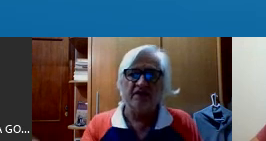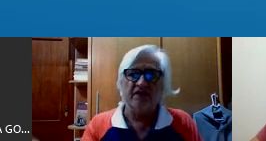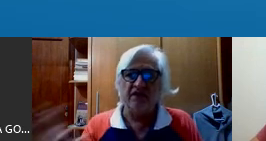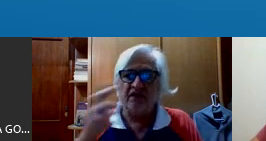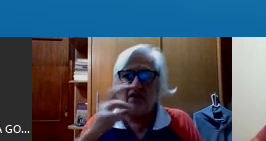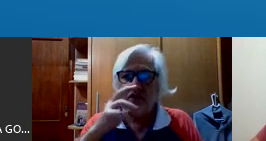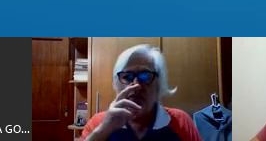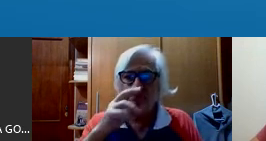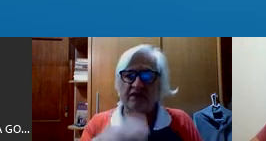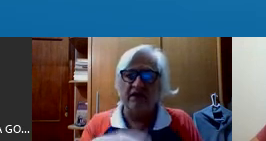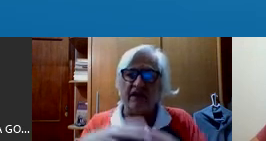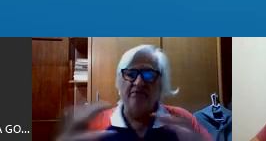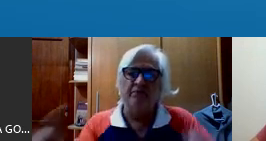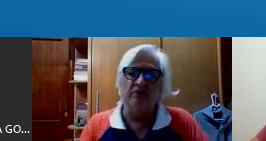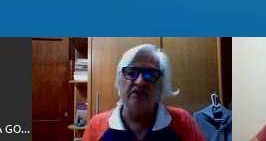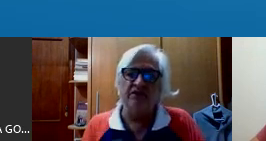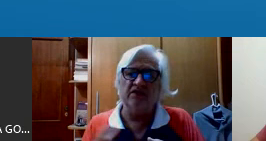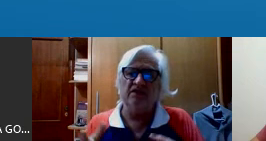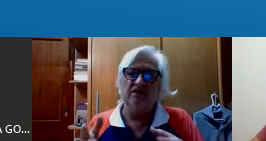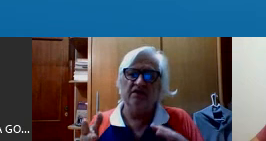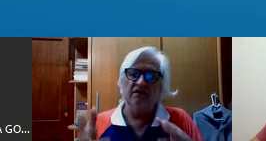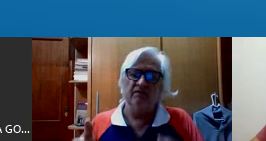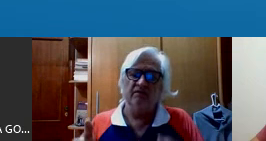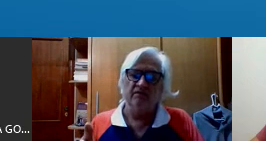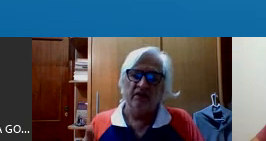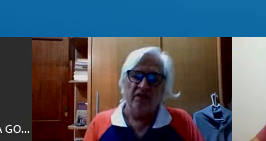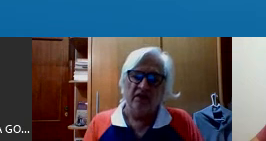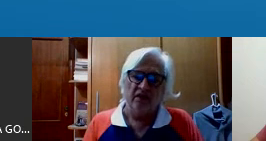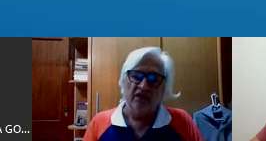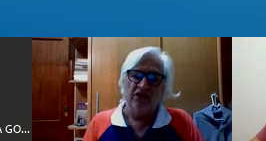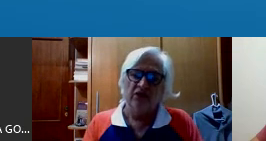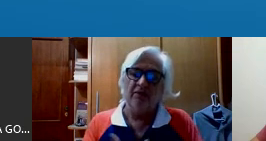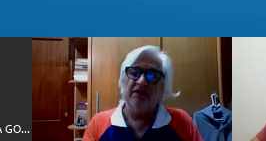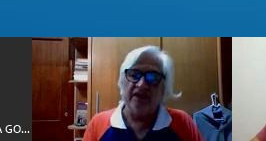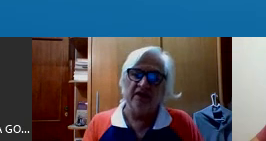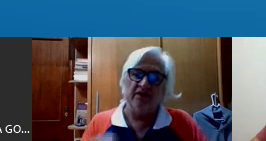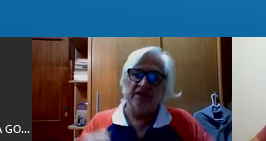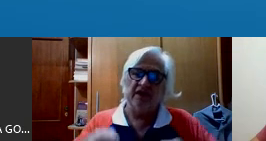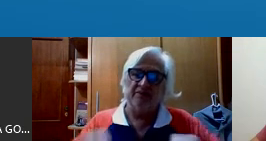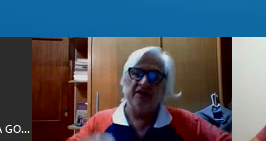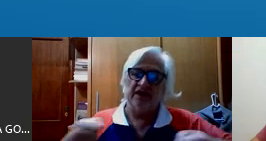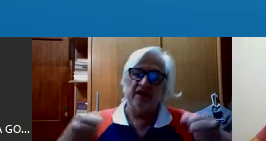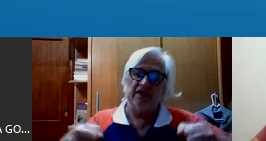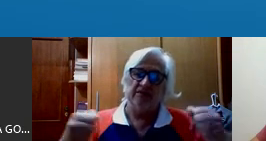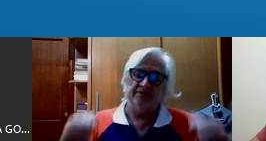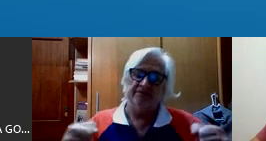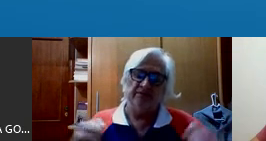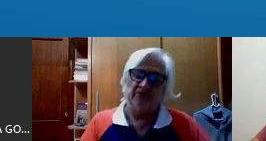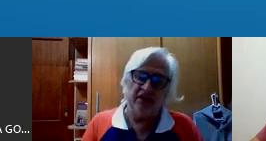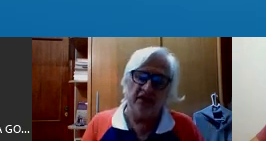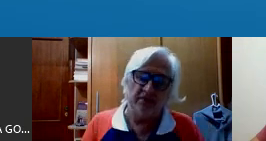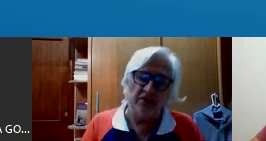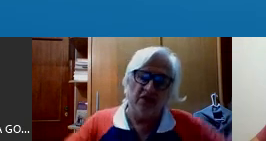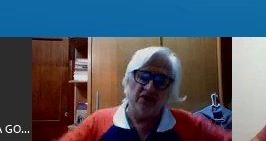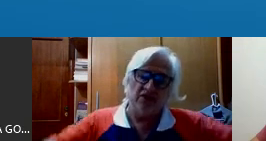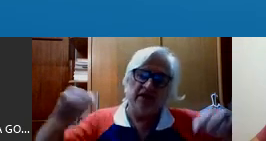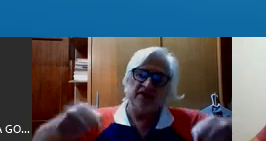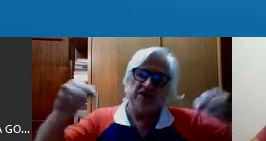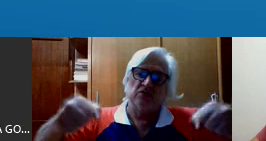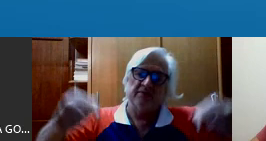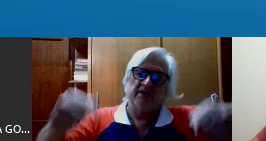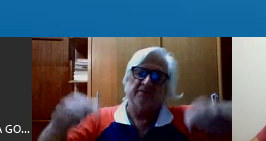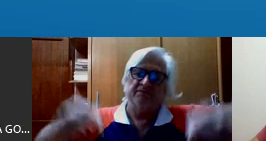quero fazer alguma, sei lá, a ponta de uma britadeira, manja aquela britadeira